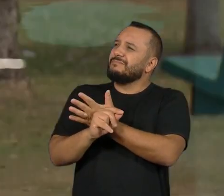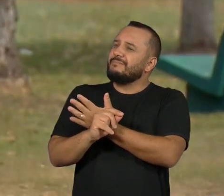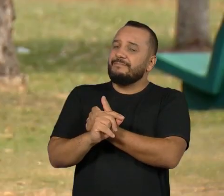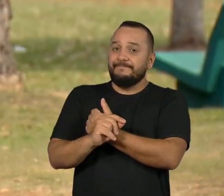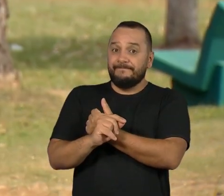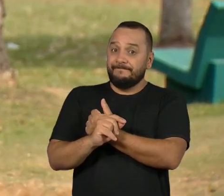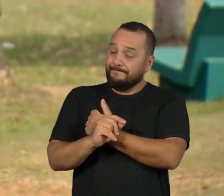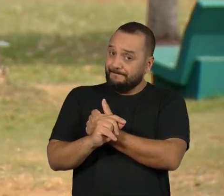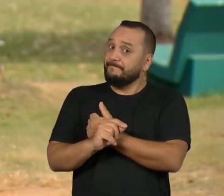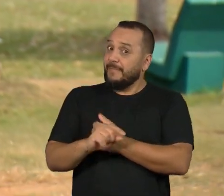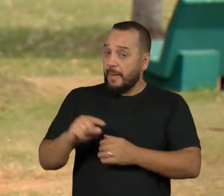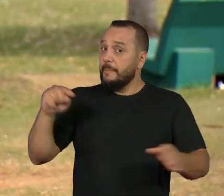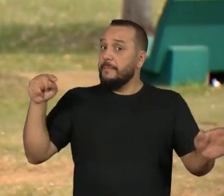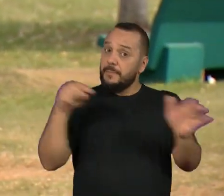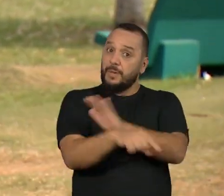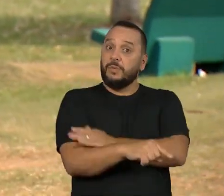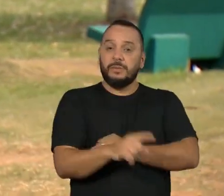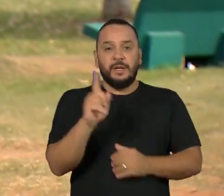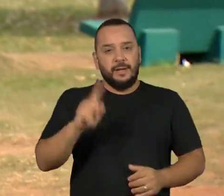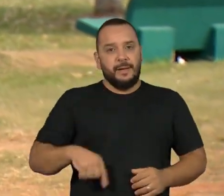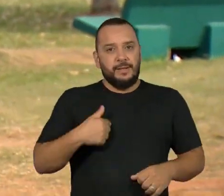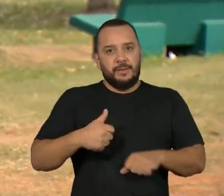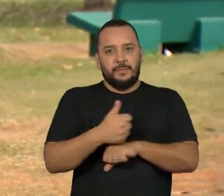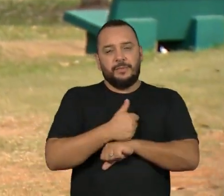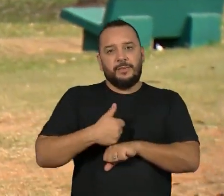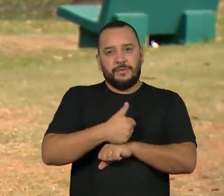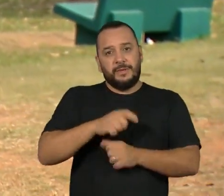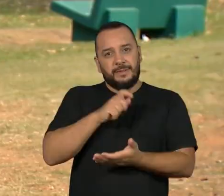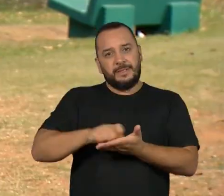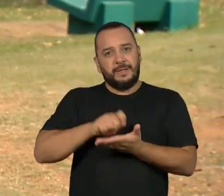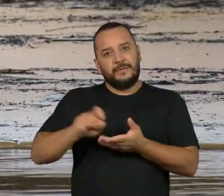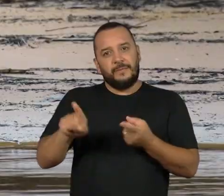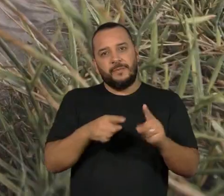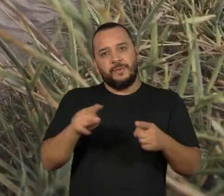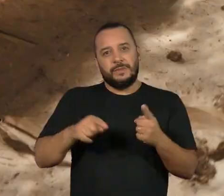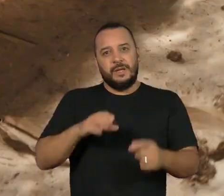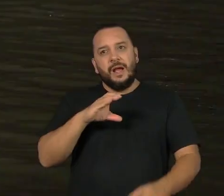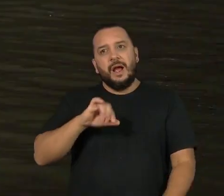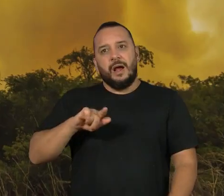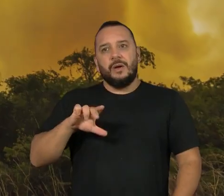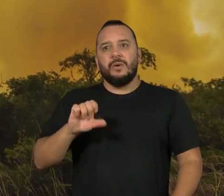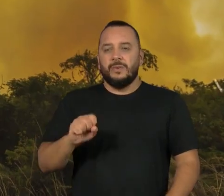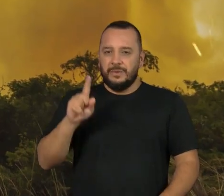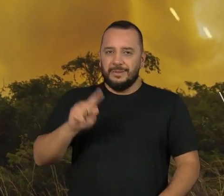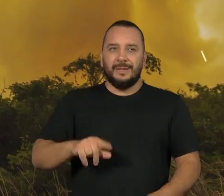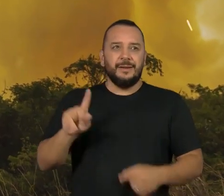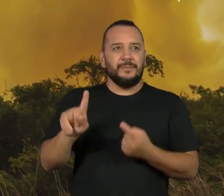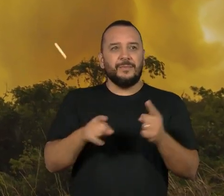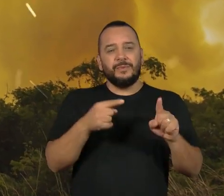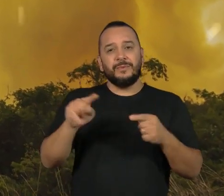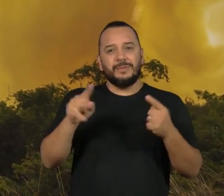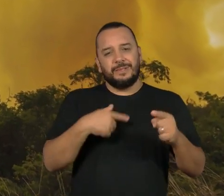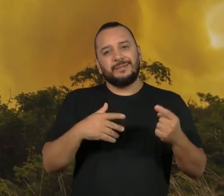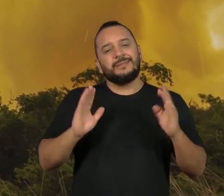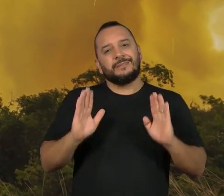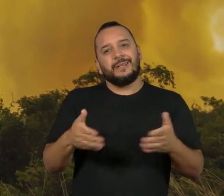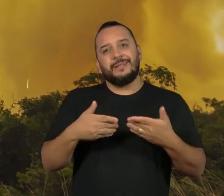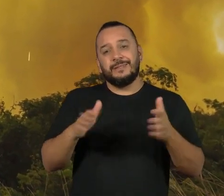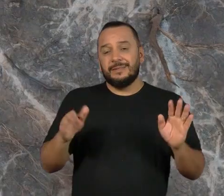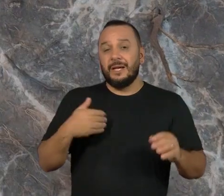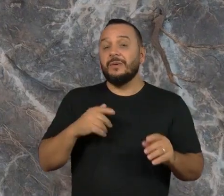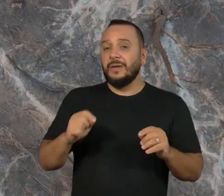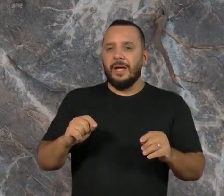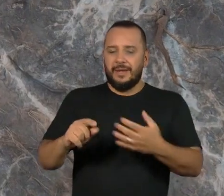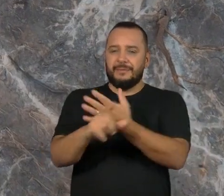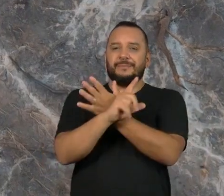A pergunta é do letrista e produtor artístico Carlos Renault e faz parte da música recém-lançada Ó